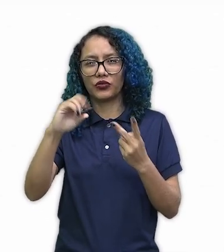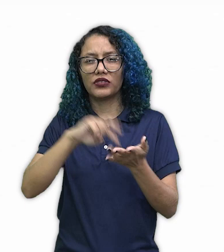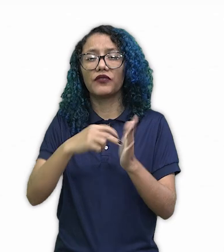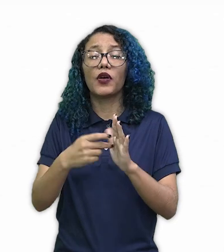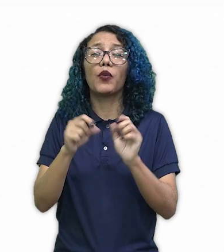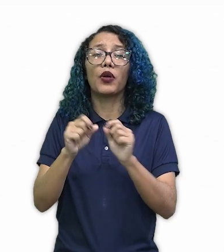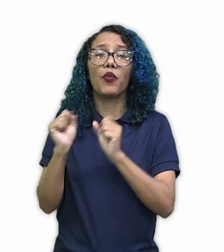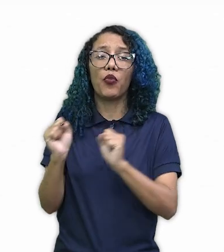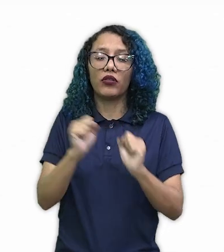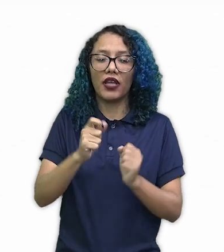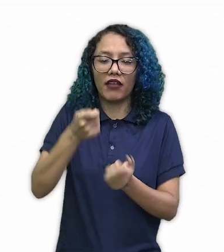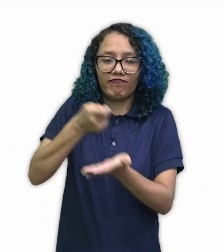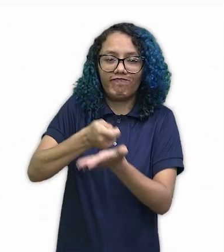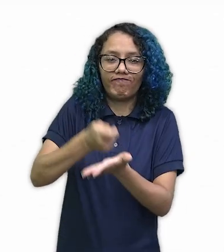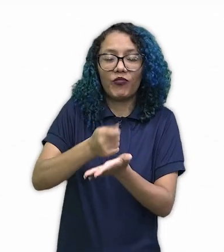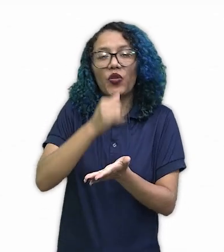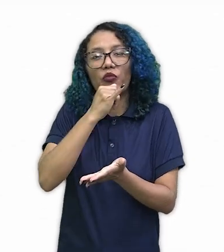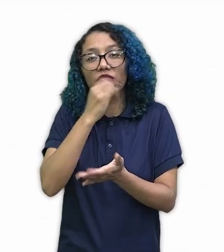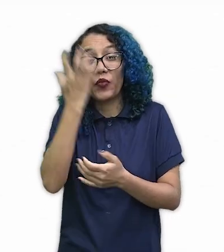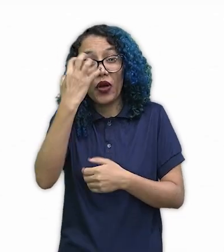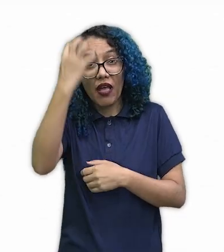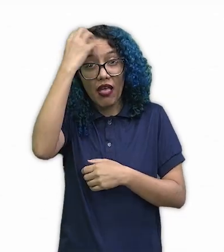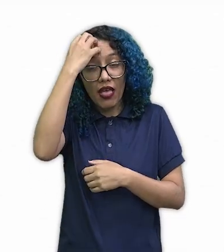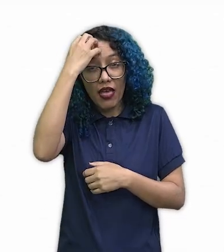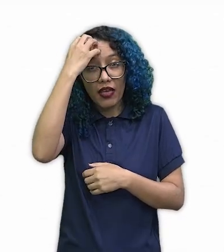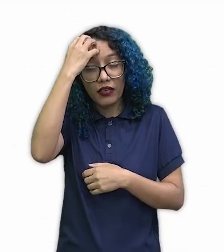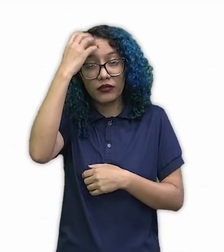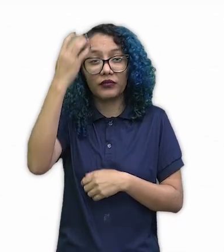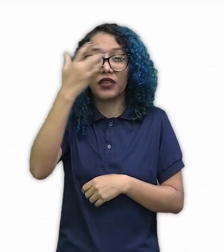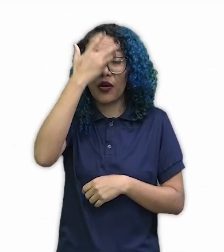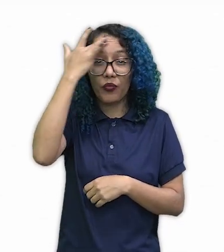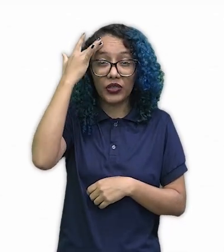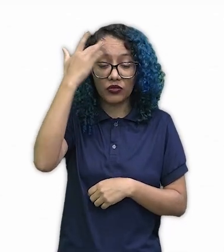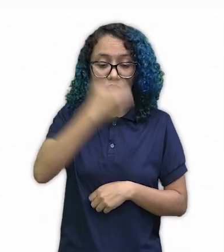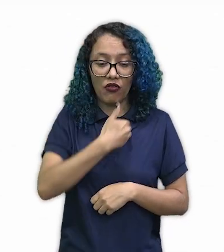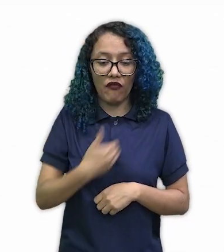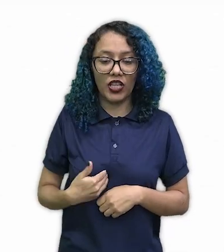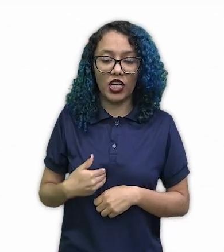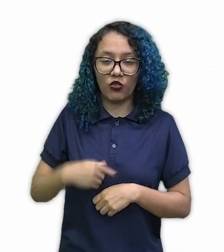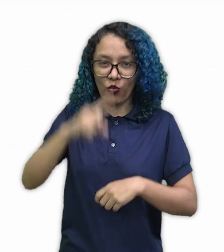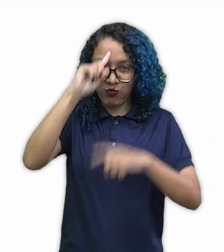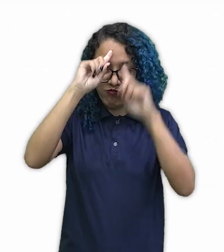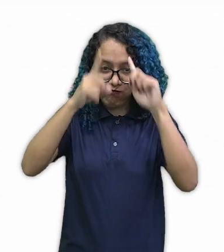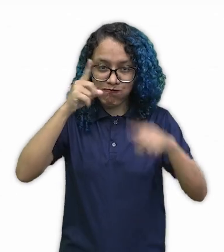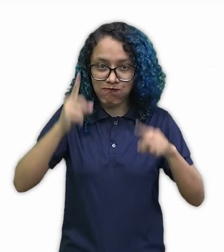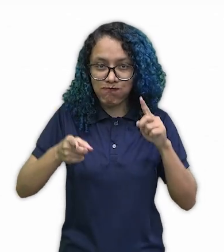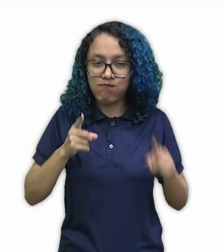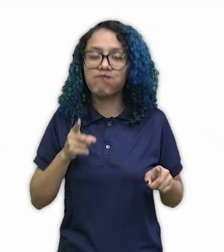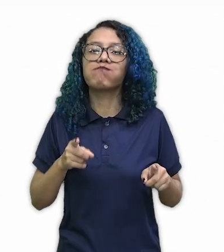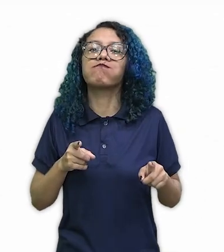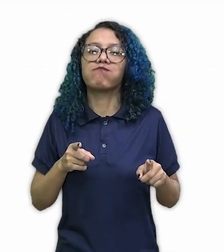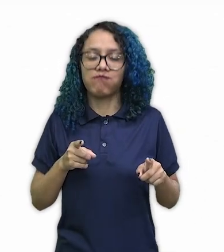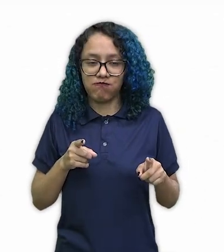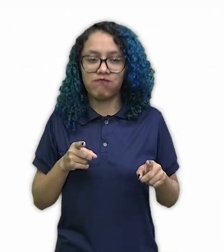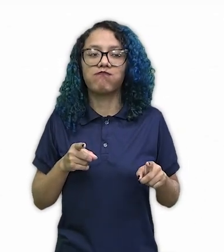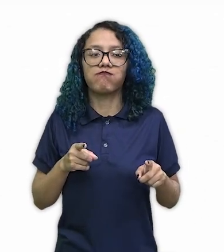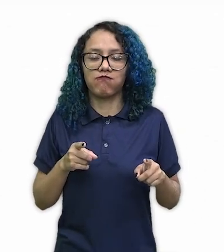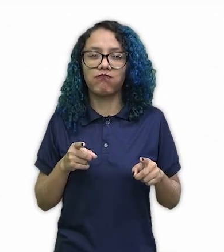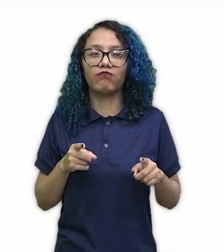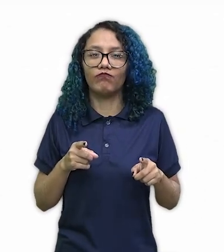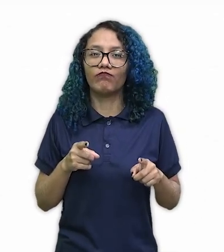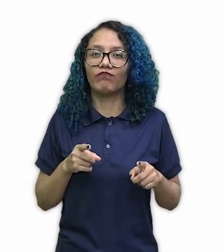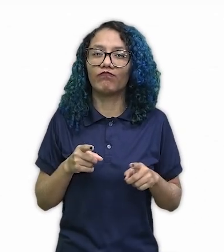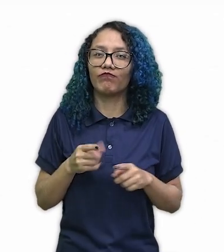autoritário. É o poder, por exemplo, do rei. É o poder do ditador. no nosso mundo, na nossa sociedade, sempre